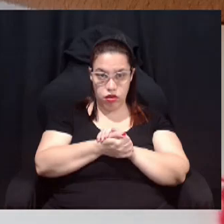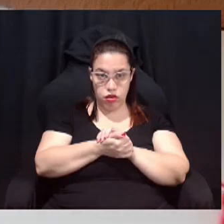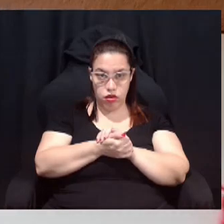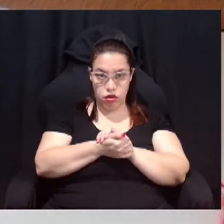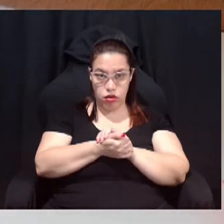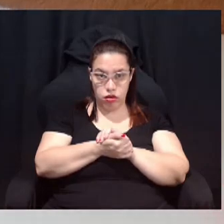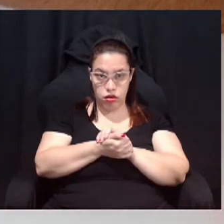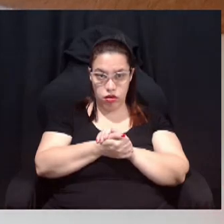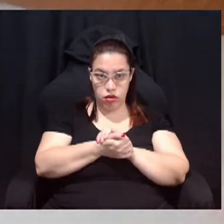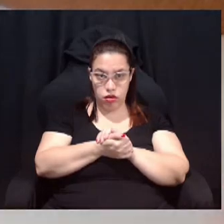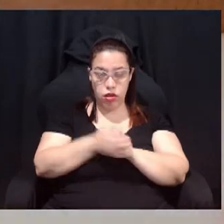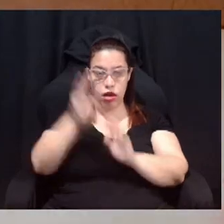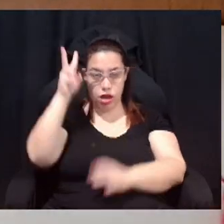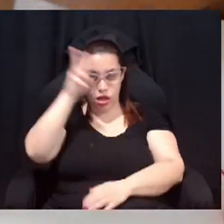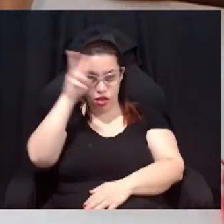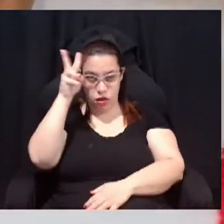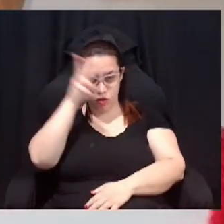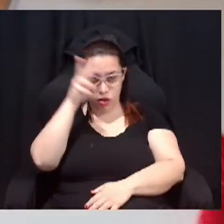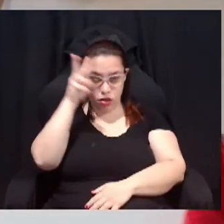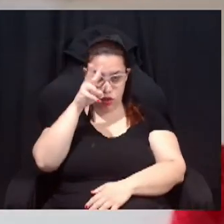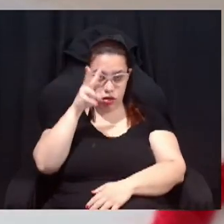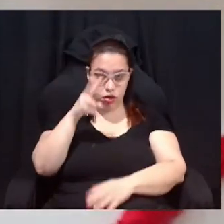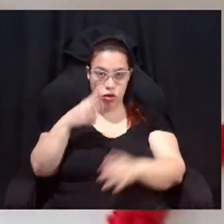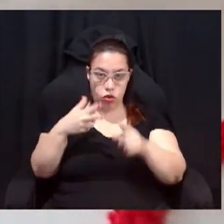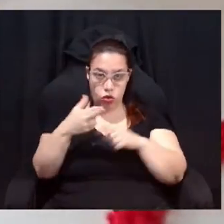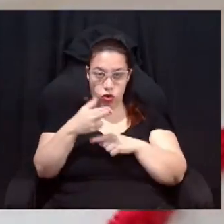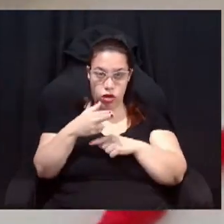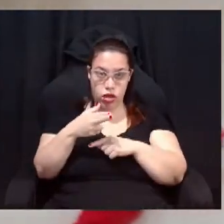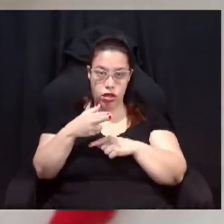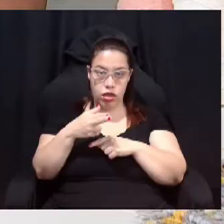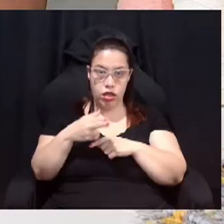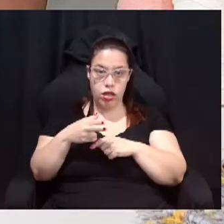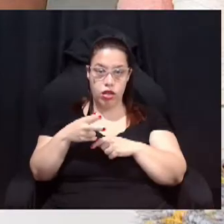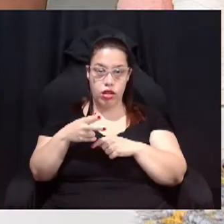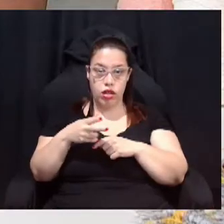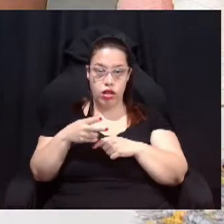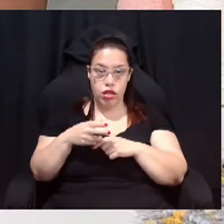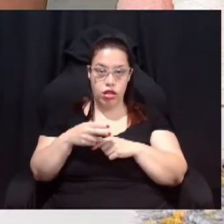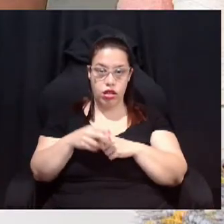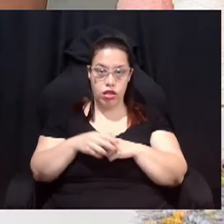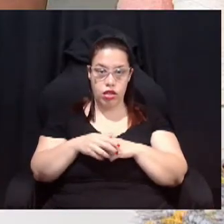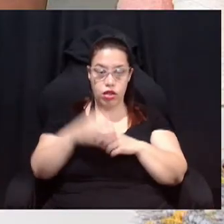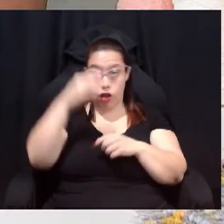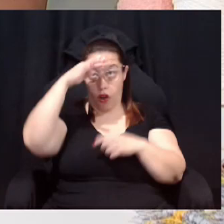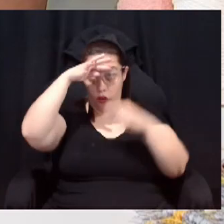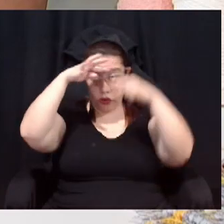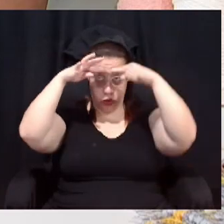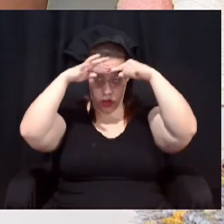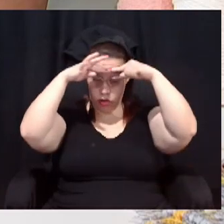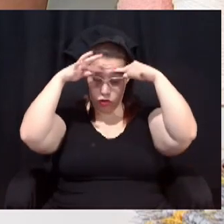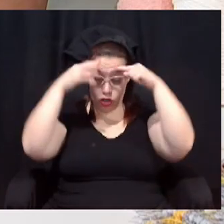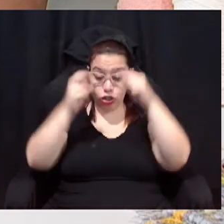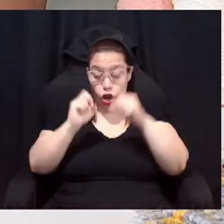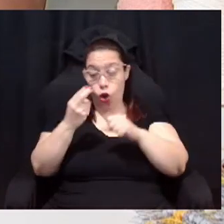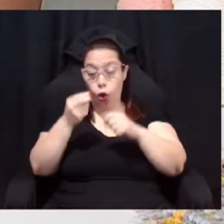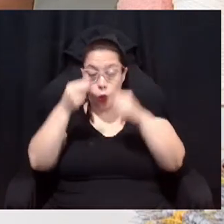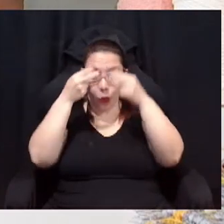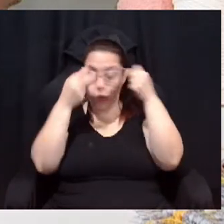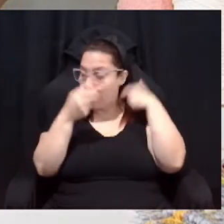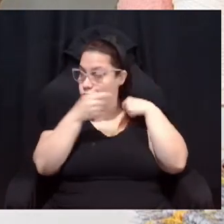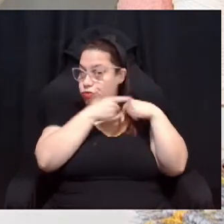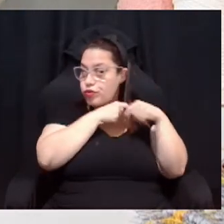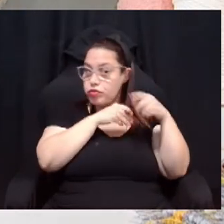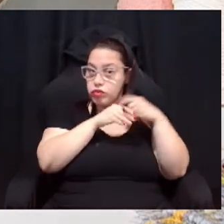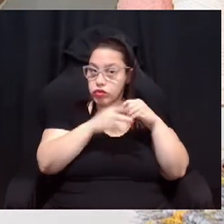Lembra quando a gente corta o cabelo em casa? É tipo alinhar a franja ou as pontinhas, tá? Eu acho que o charme